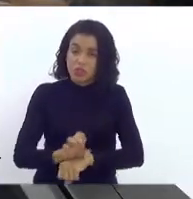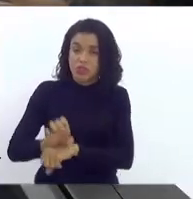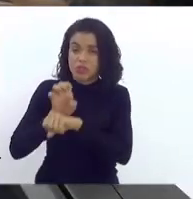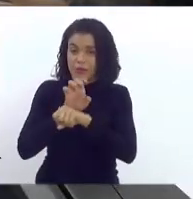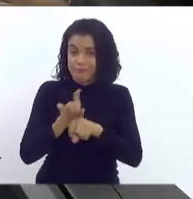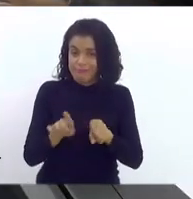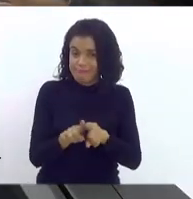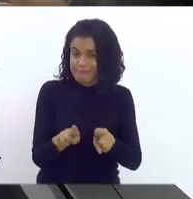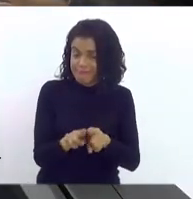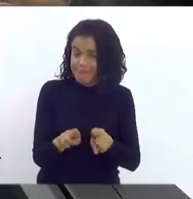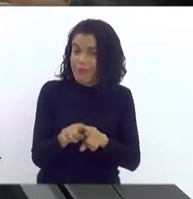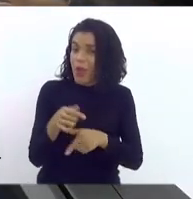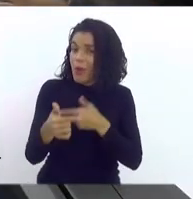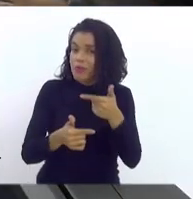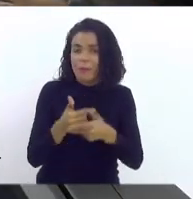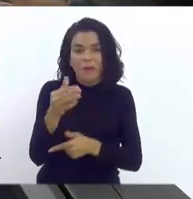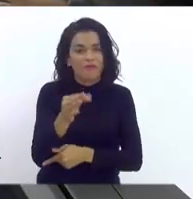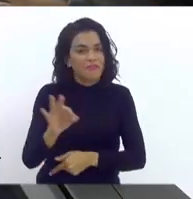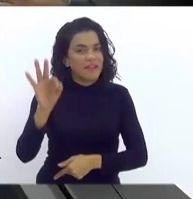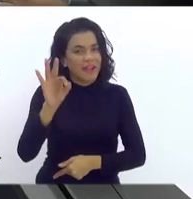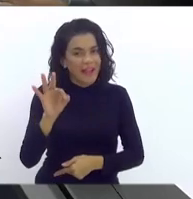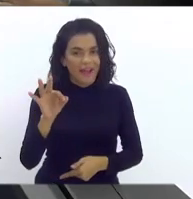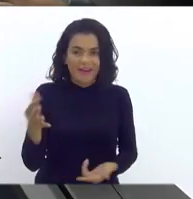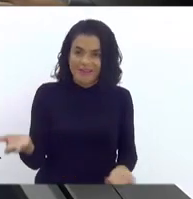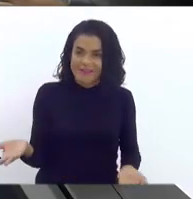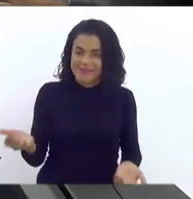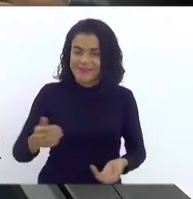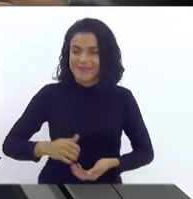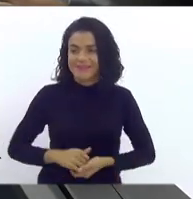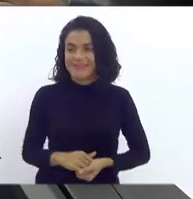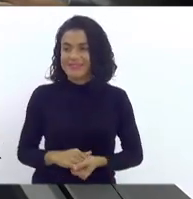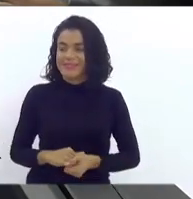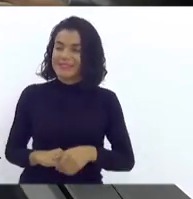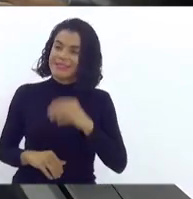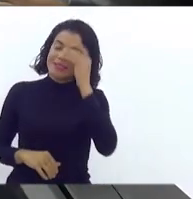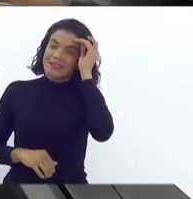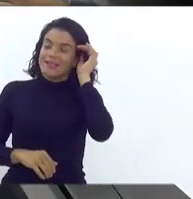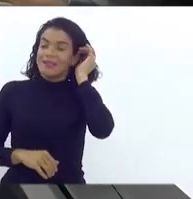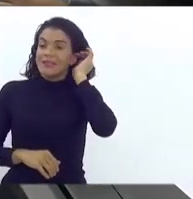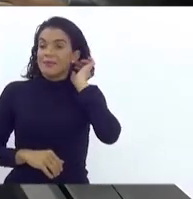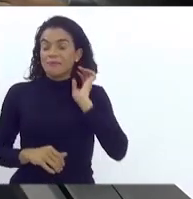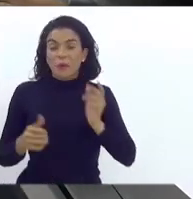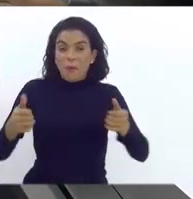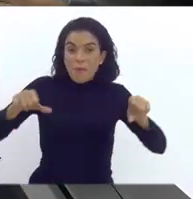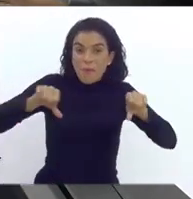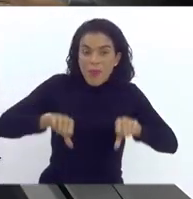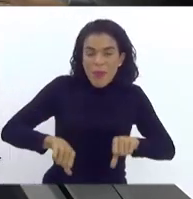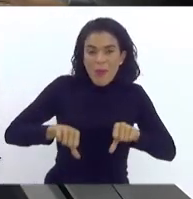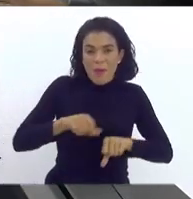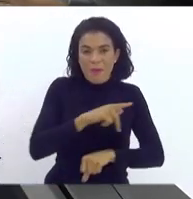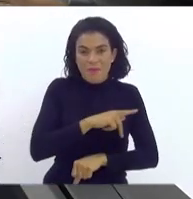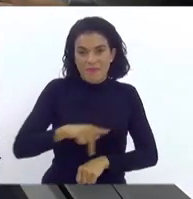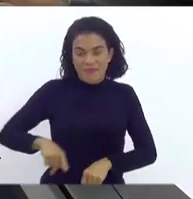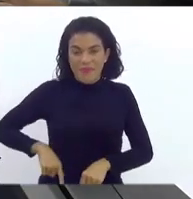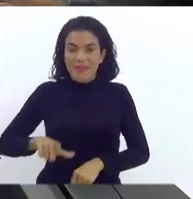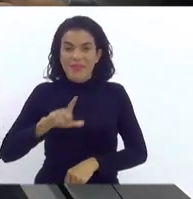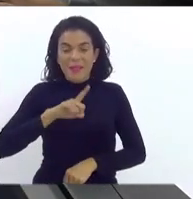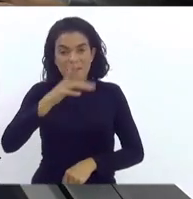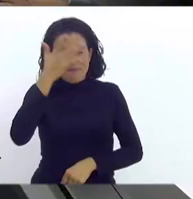como falei, é um serviço federal, né? Então pode... E o pior disso tudo, senhor presidente, ainda existe